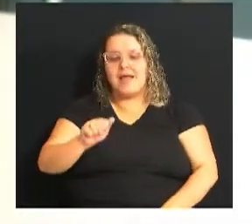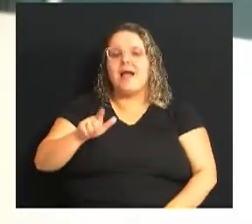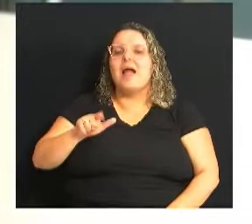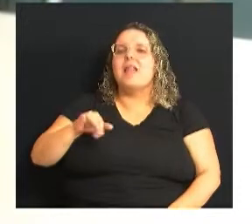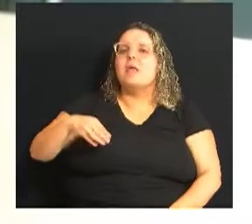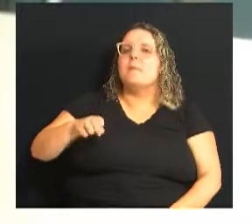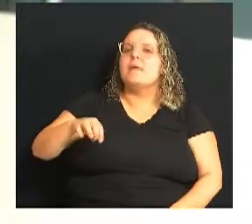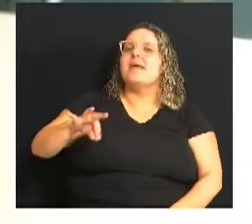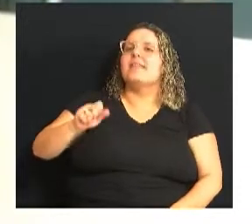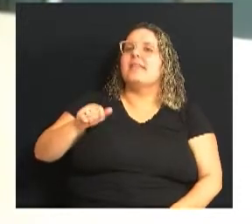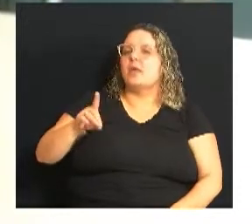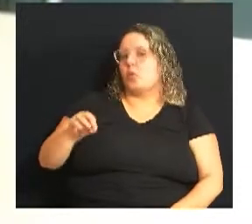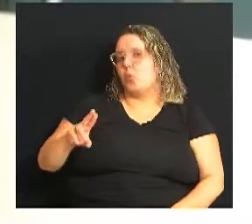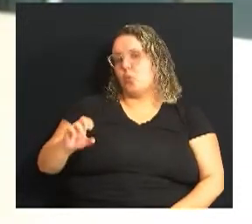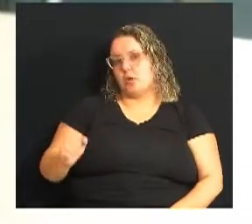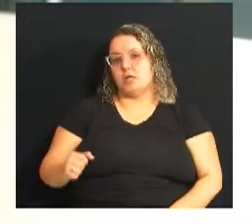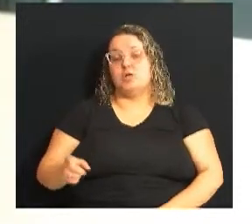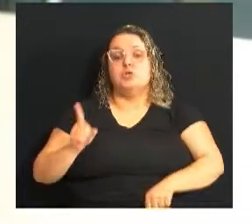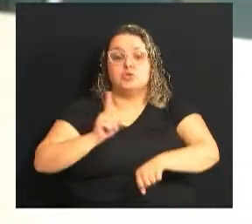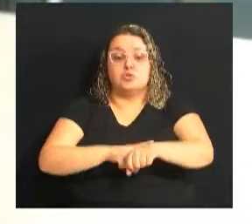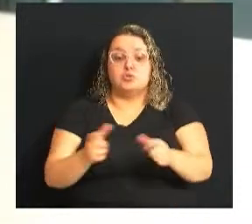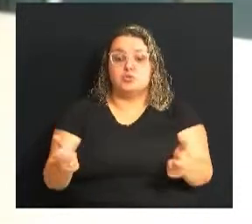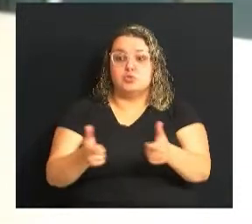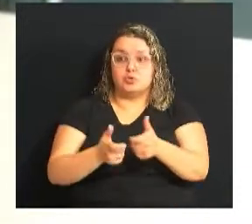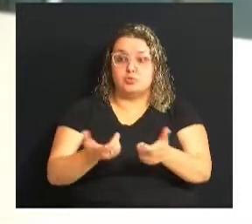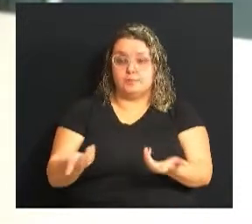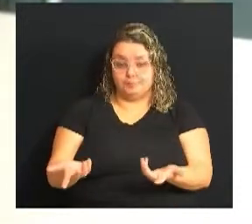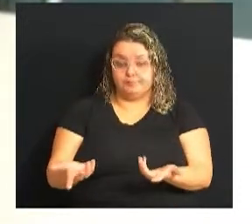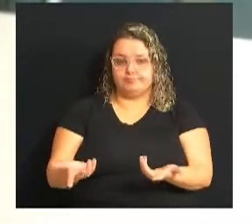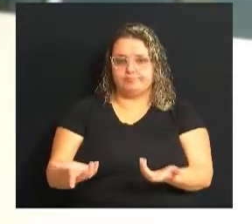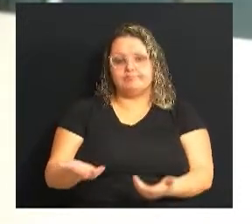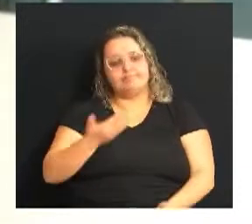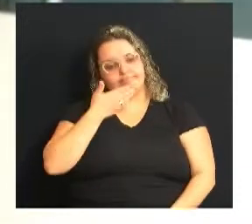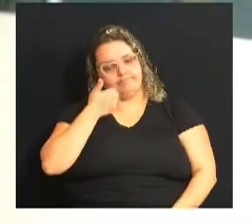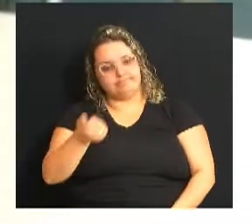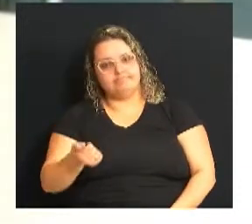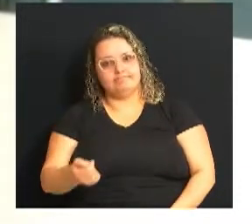portanto, diminuindo o tempo de ciclo, e